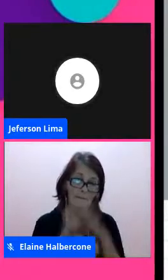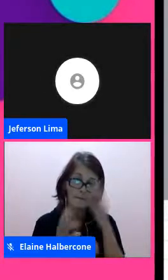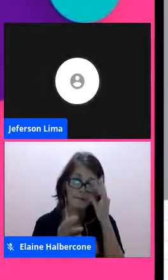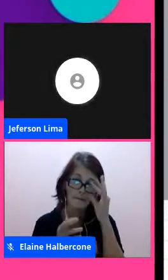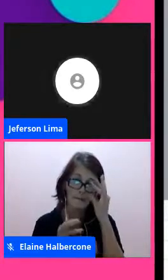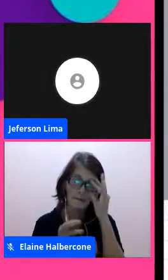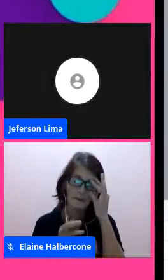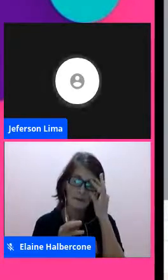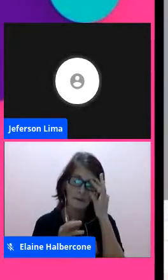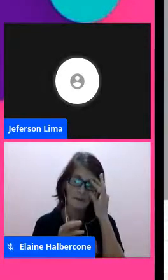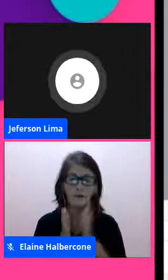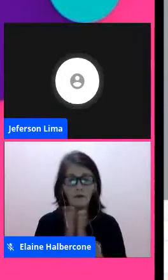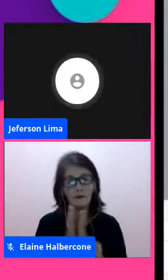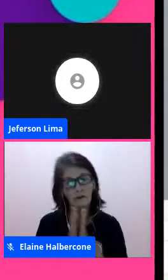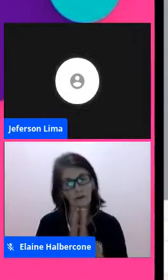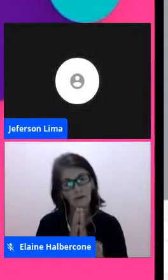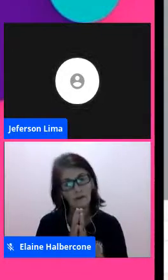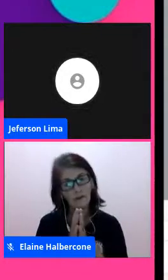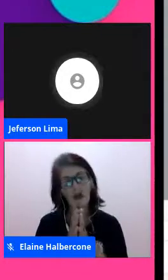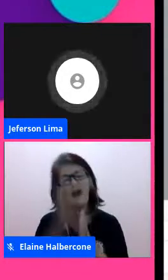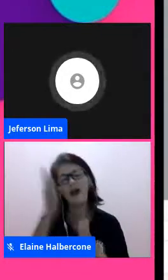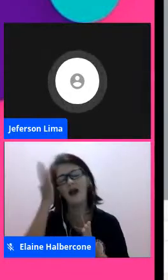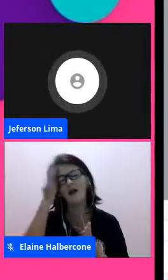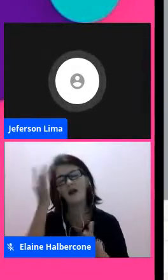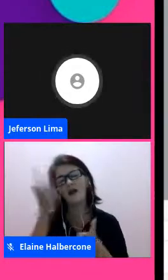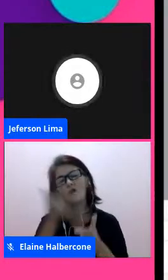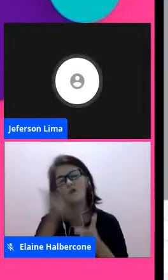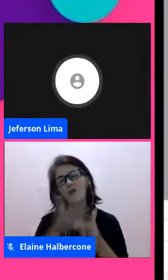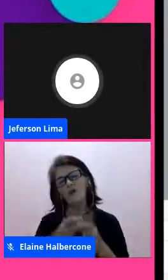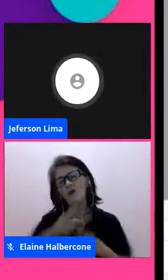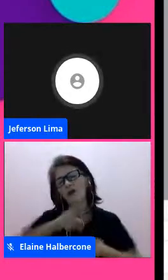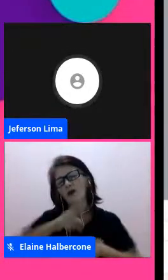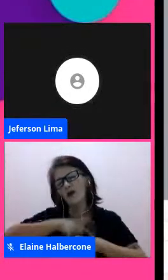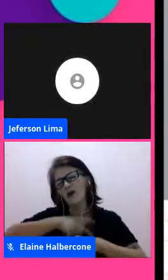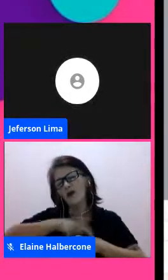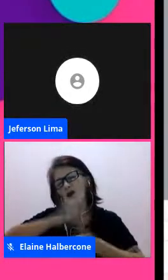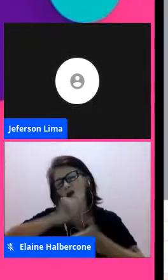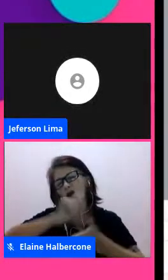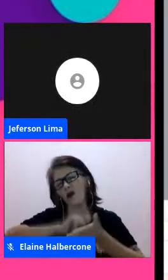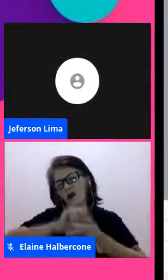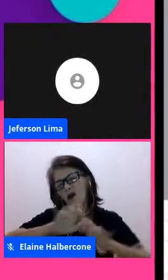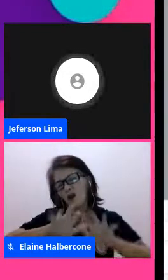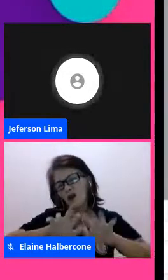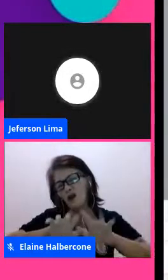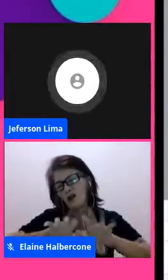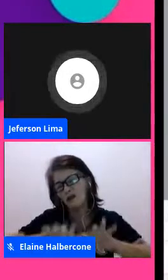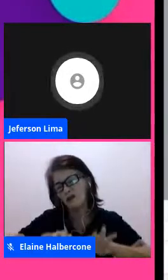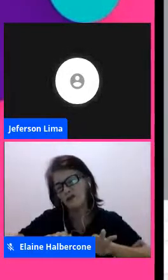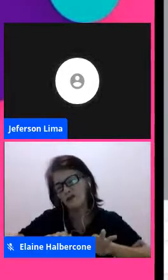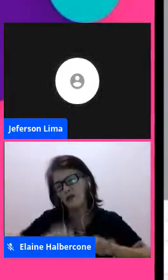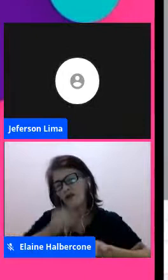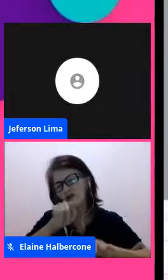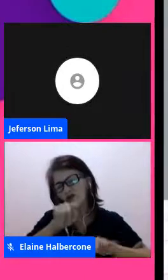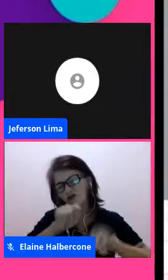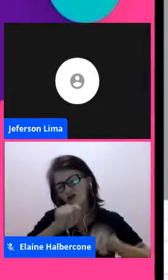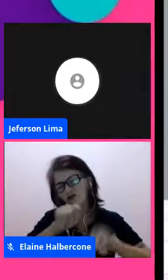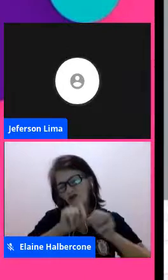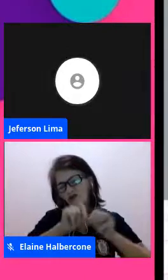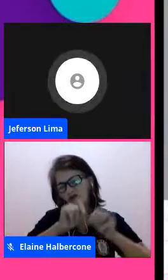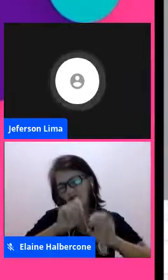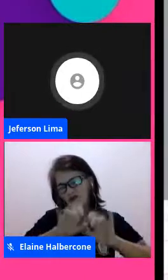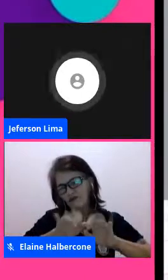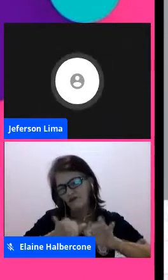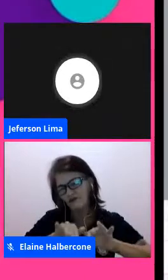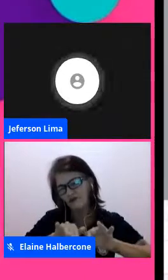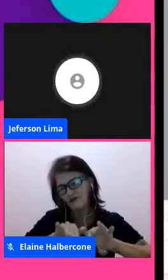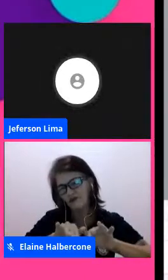Pronto, não sei qual foi o meu problema aqui. Na hora que eu fiz isso aqui, ó, string